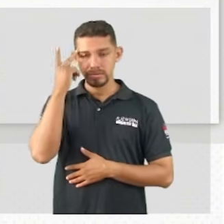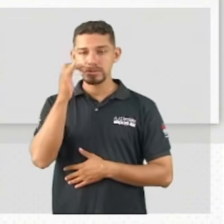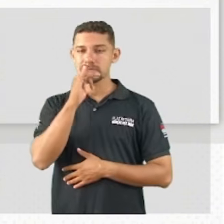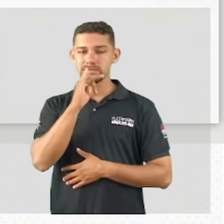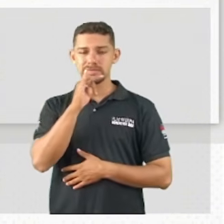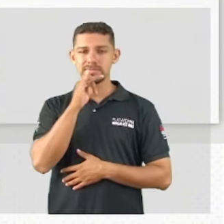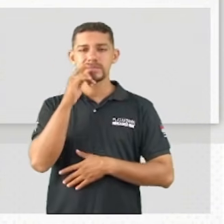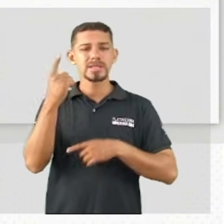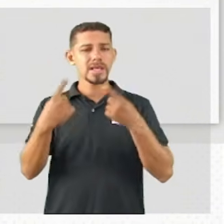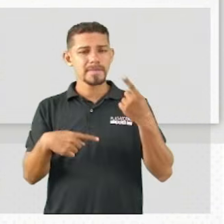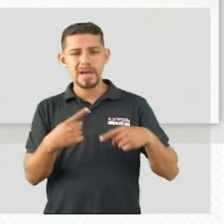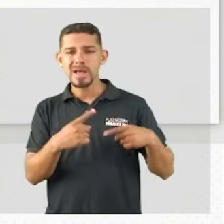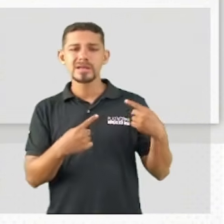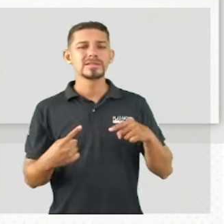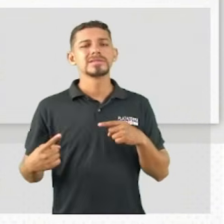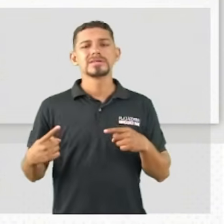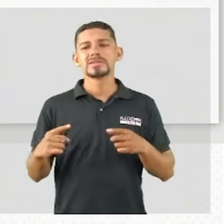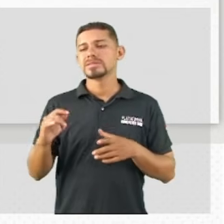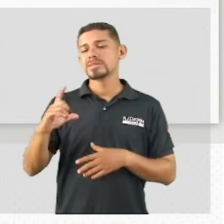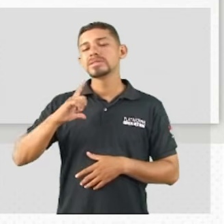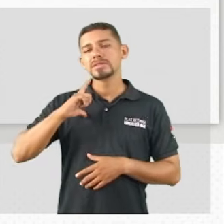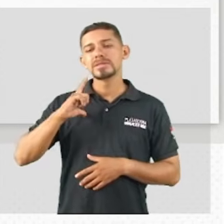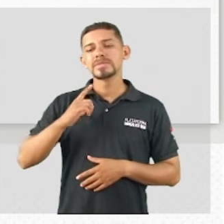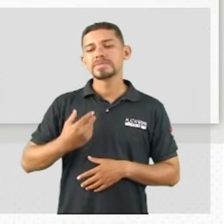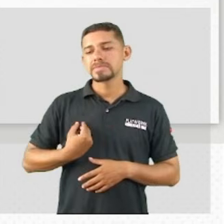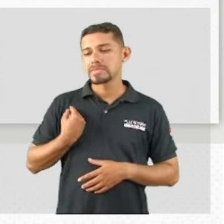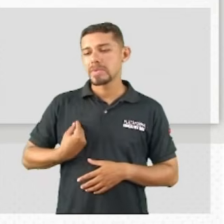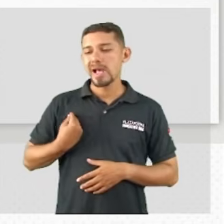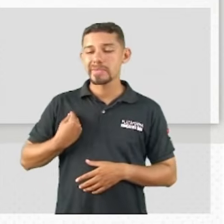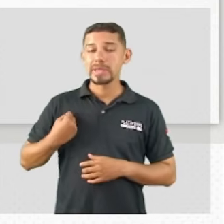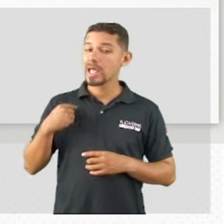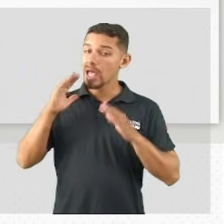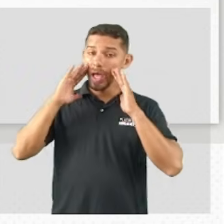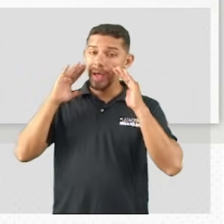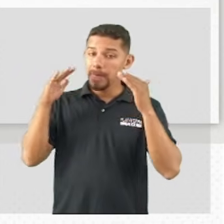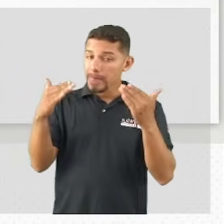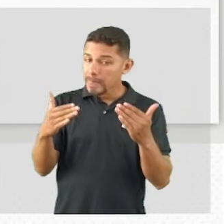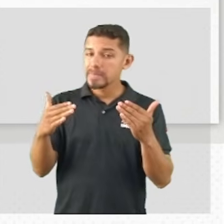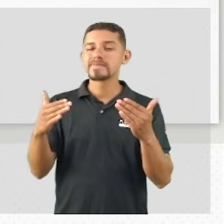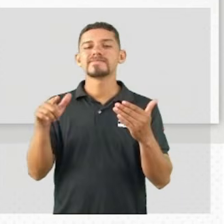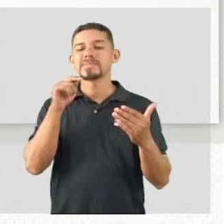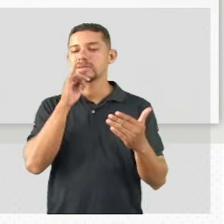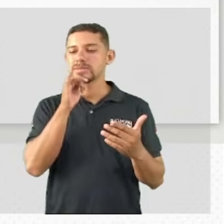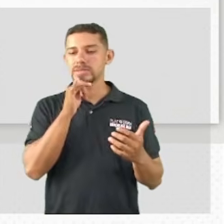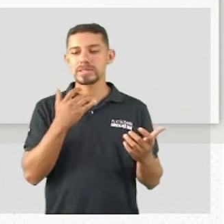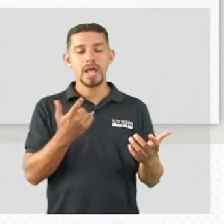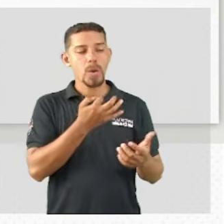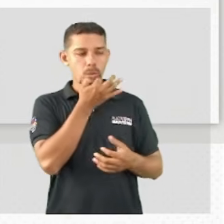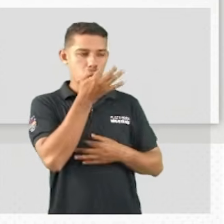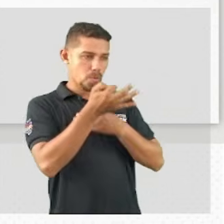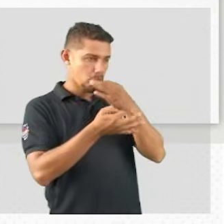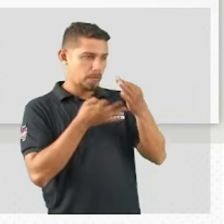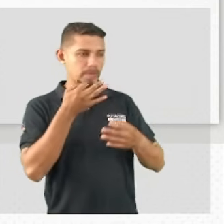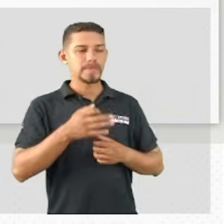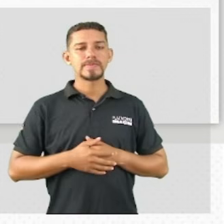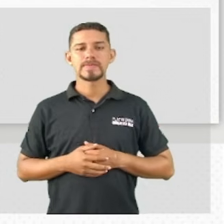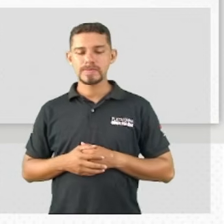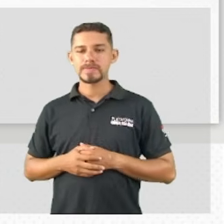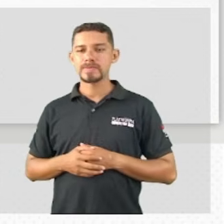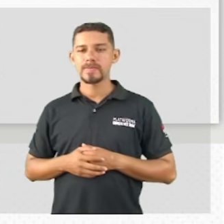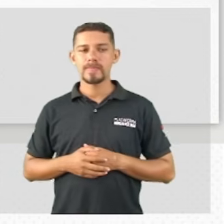participando desse debate está ali com a intenção de defender o seu posicionamento, o seu ponto de vista.